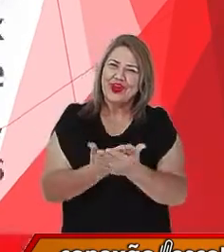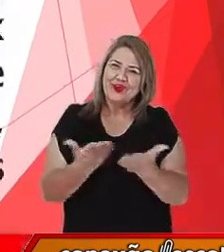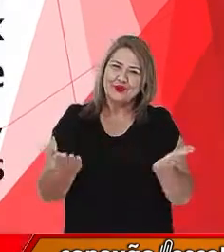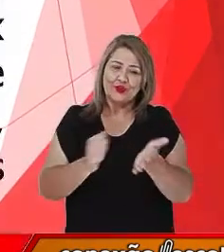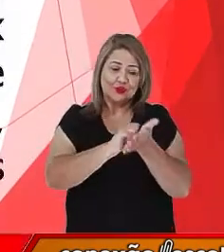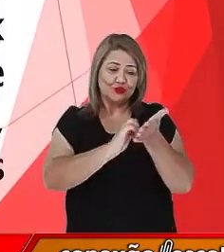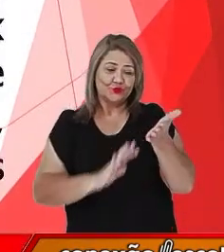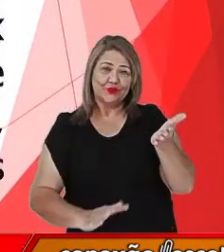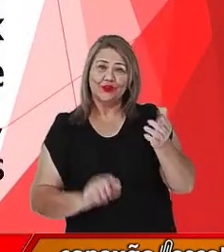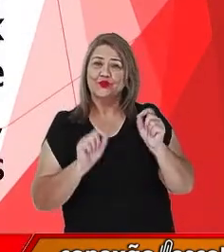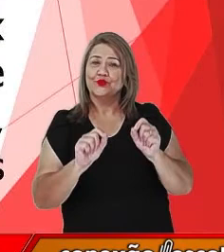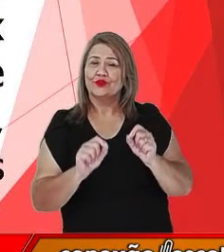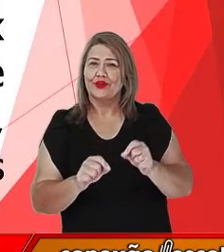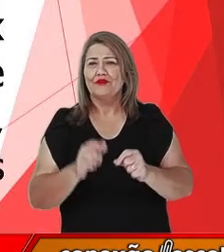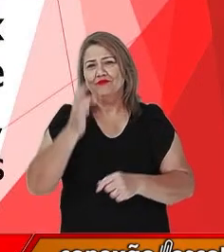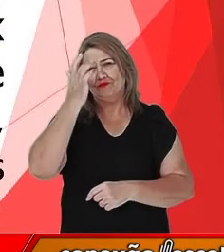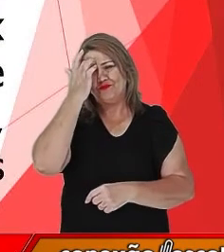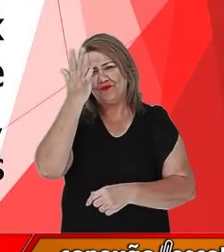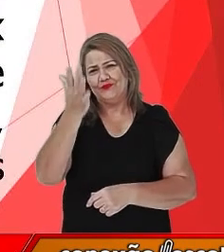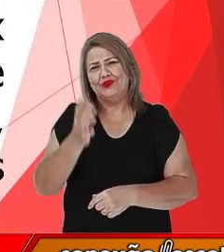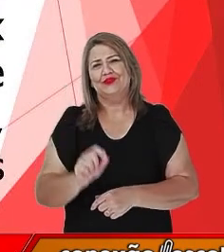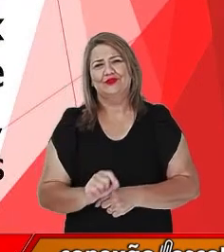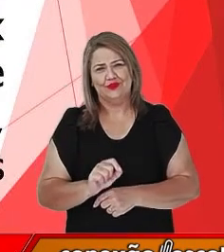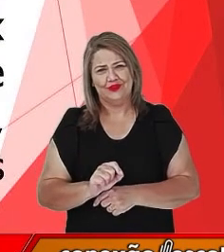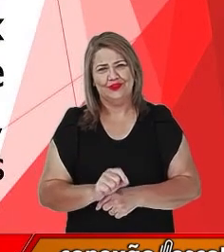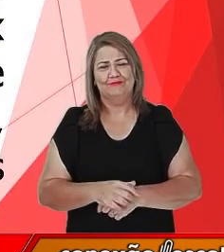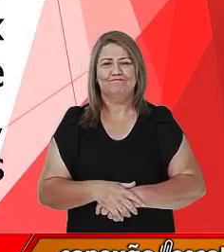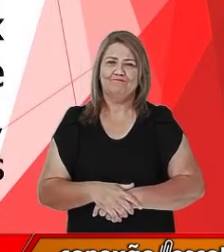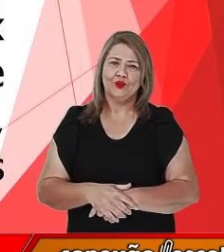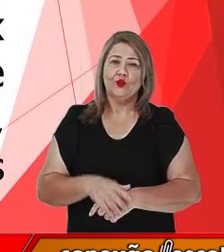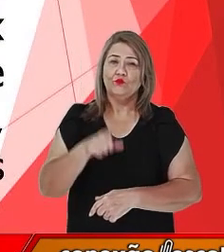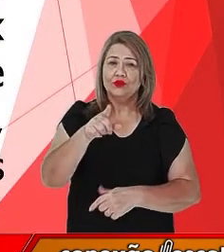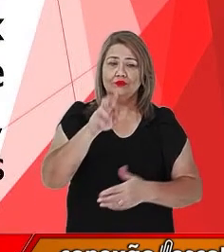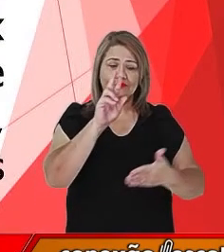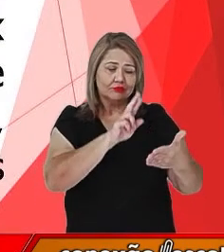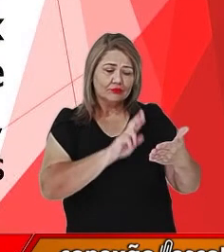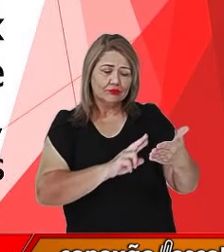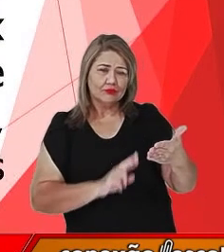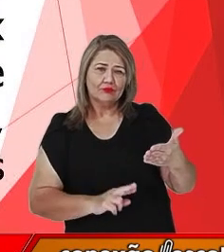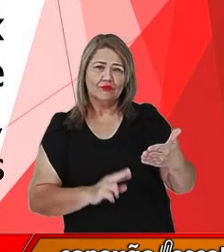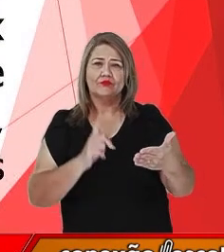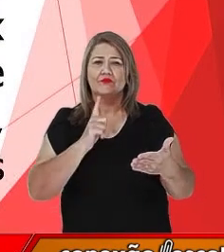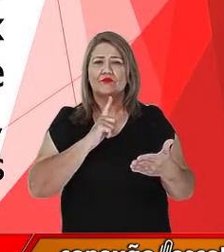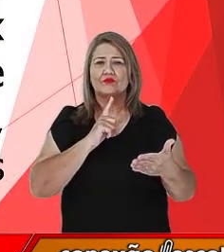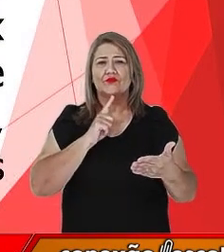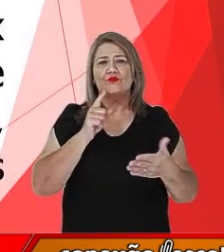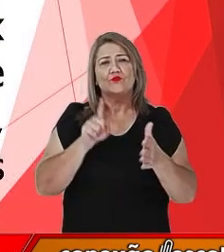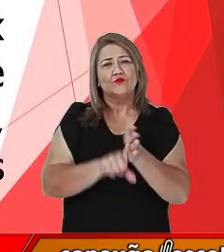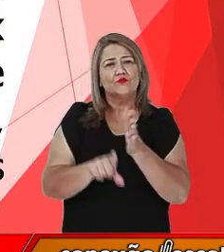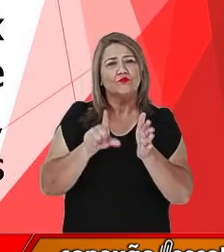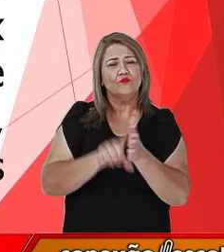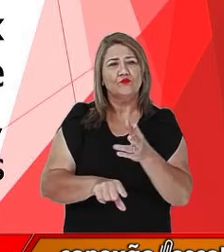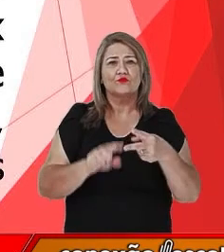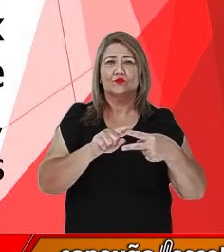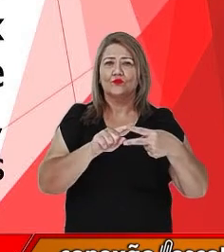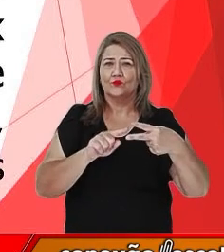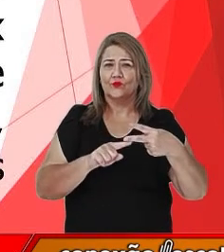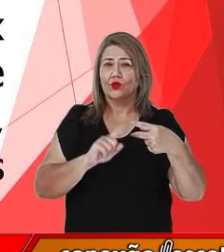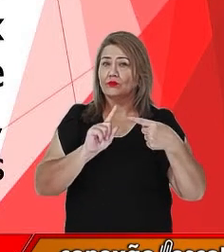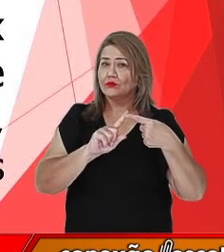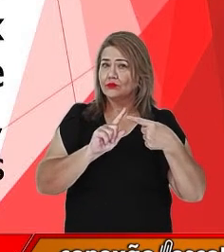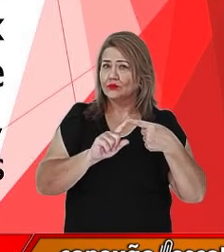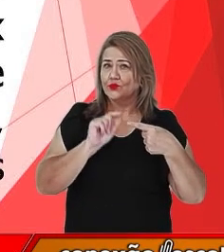para vocês é muito tranquila. Vocês precisam apenas responder essas duas perguntinhas para mim. E a primeira diz